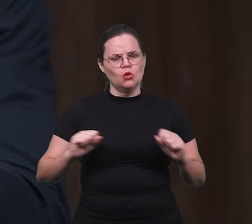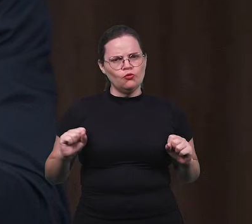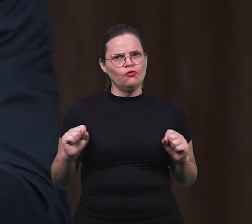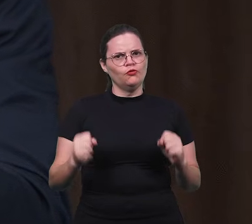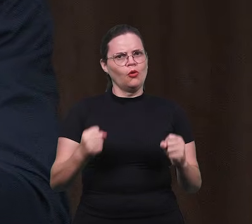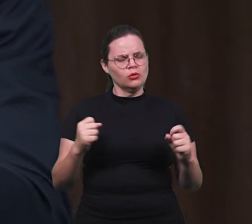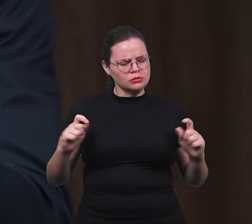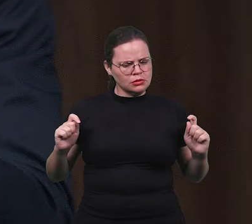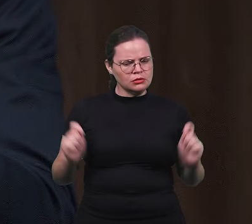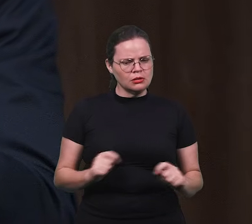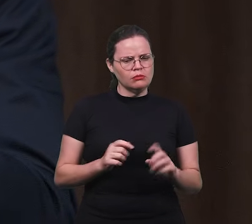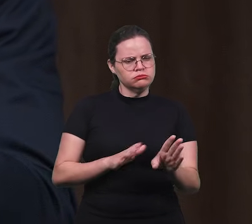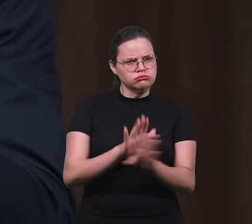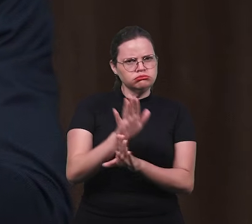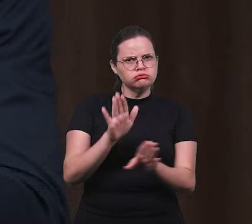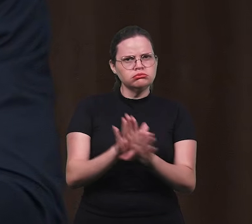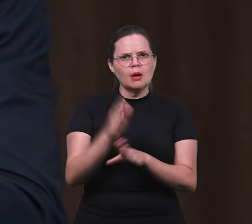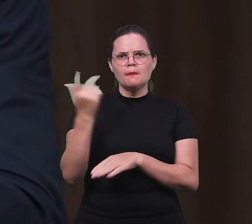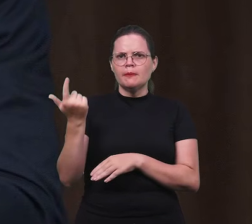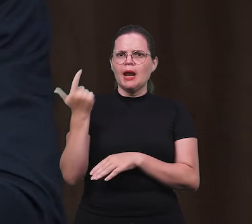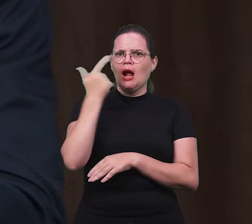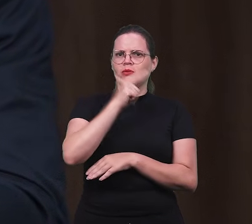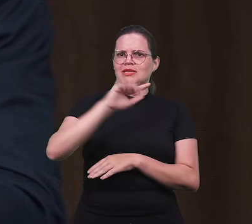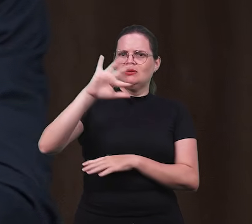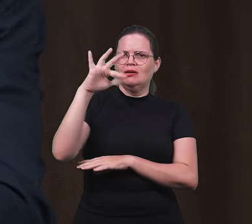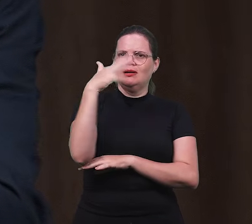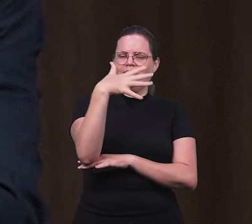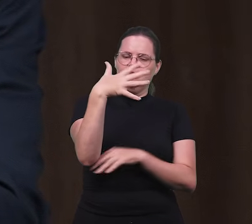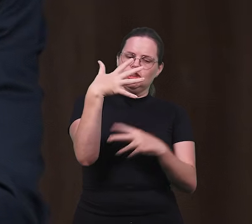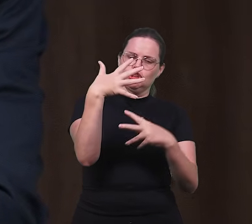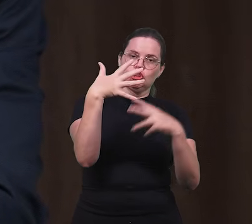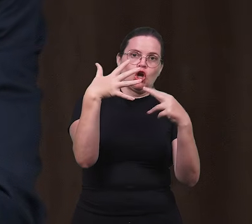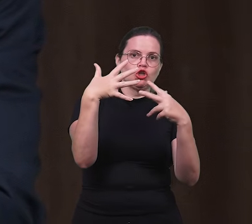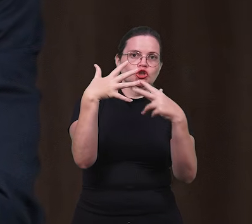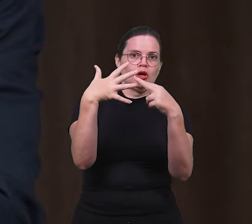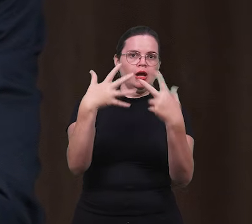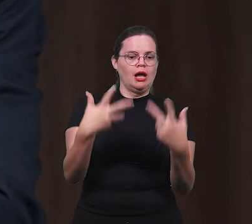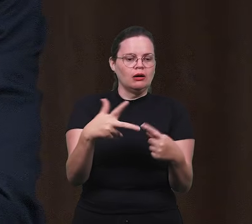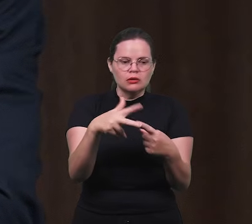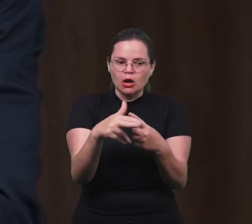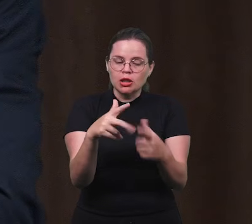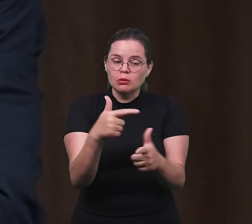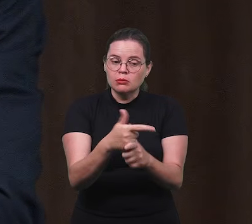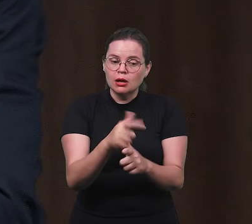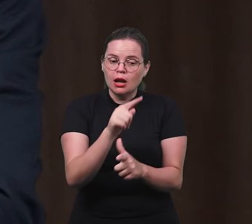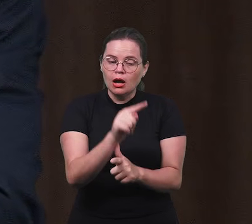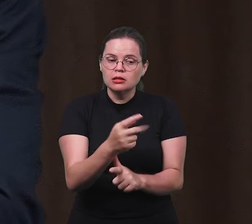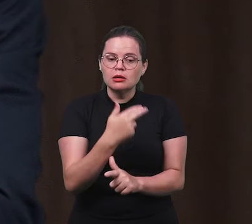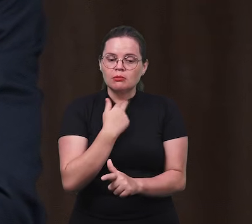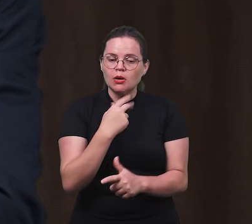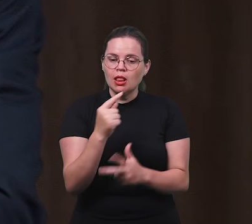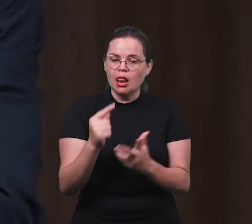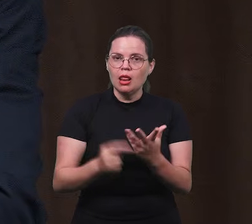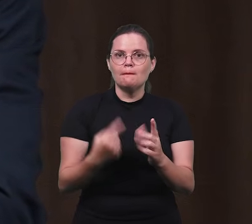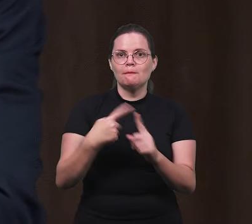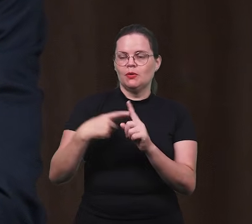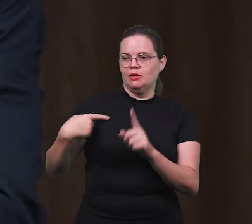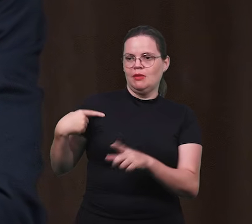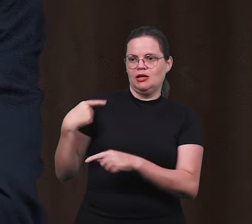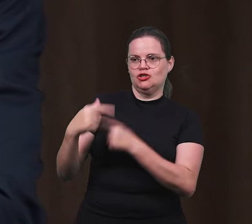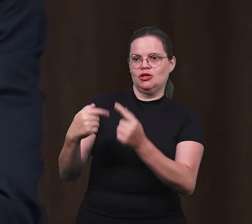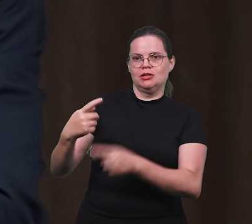o direcionamento, para poder podar na hora certa, para que eles também venham ser, para que os nossos galhos, a